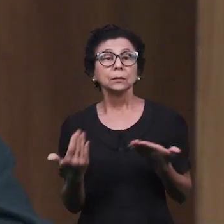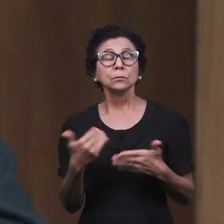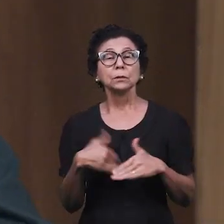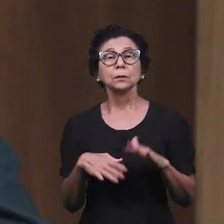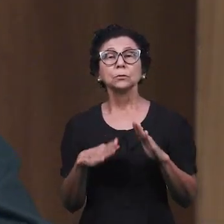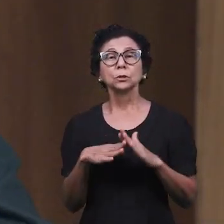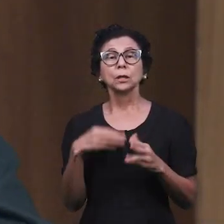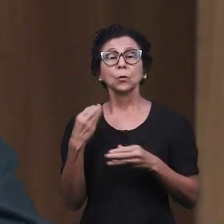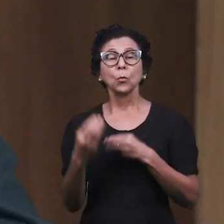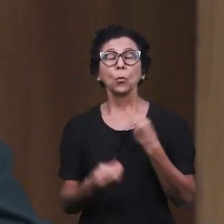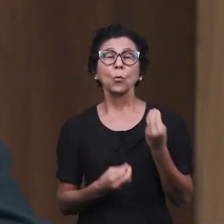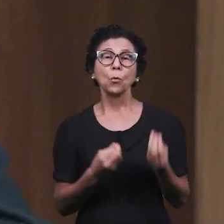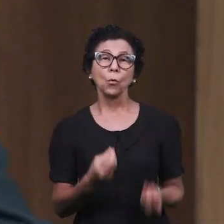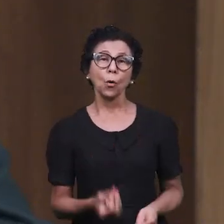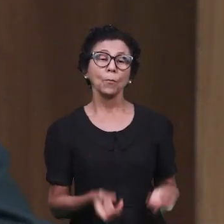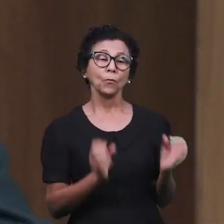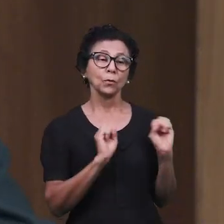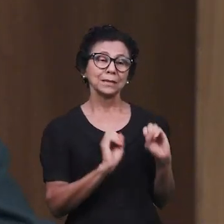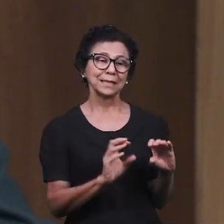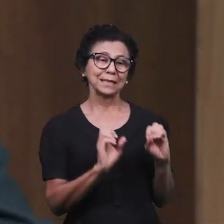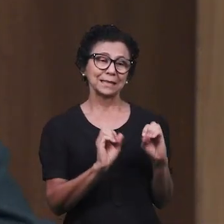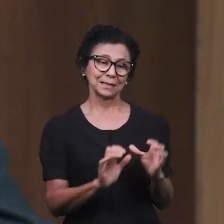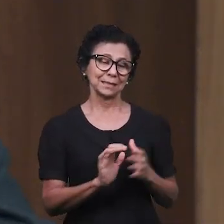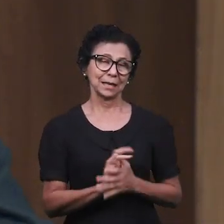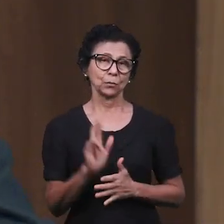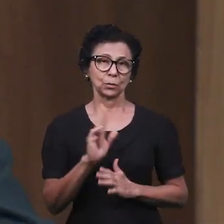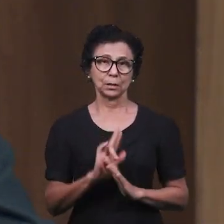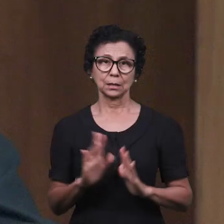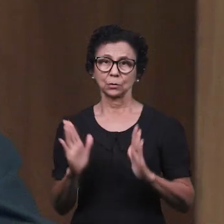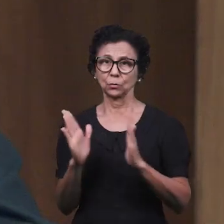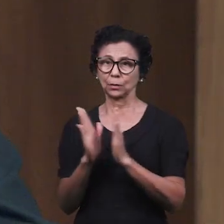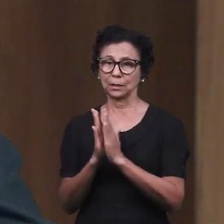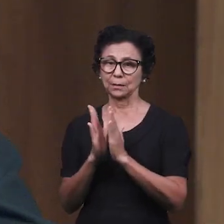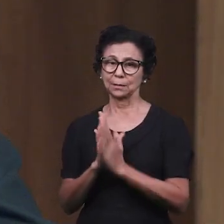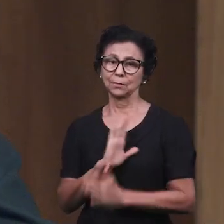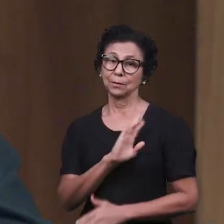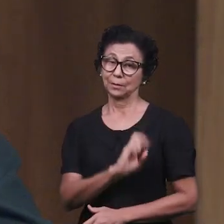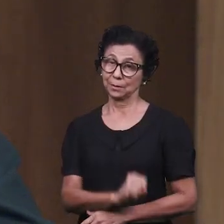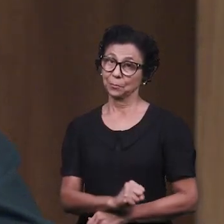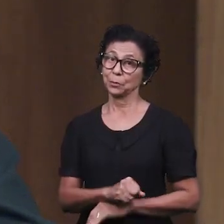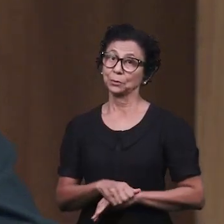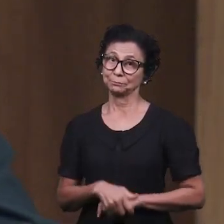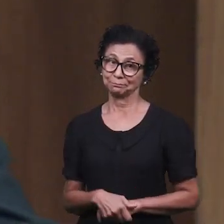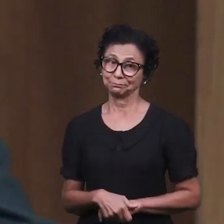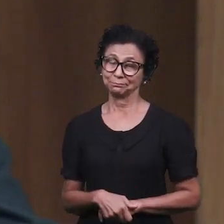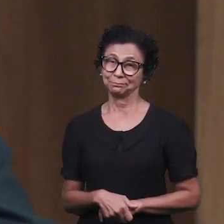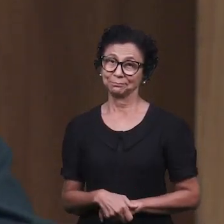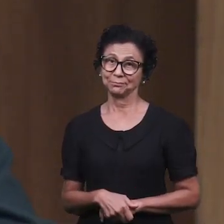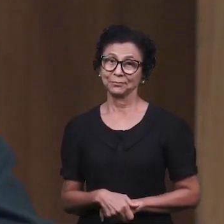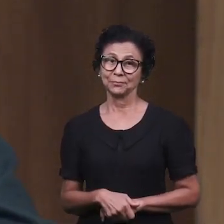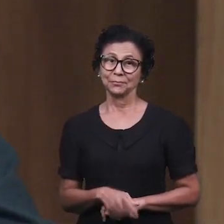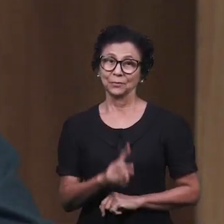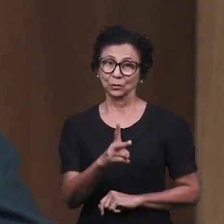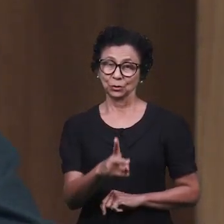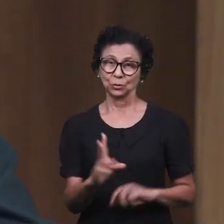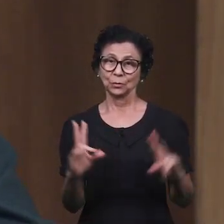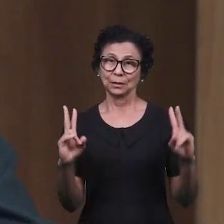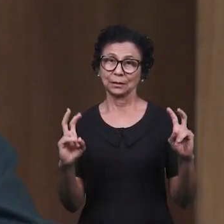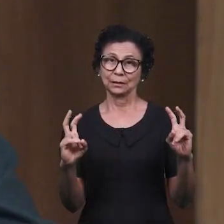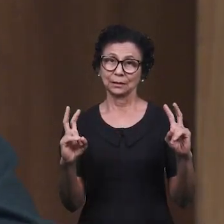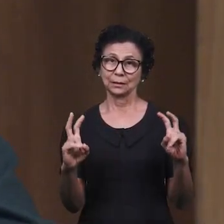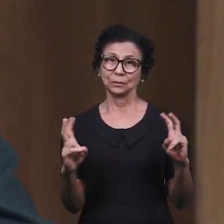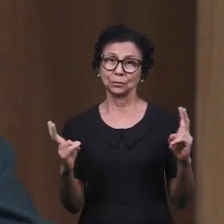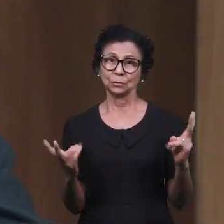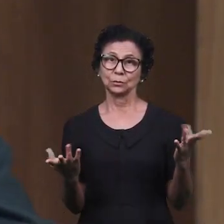autoridade que vem do exemplo, do amor e da oração? Bom, nós vamos continuar essa boa conversa sobre como intervir